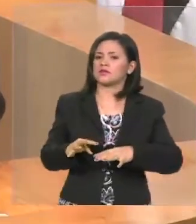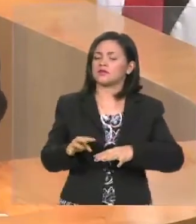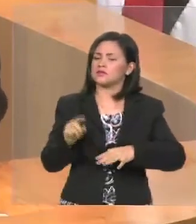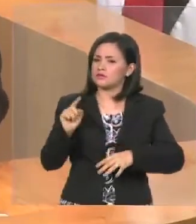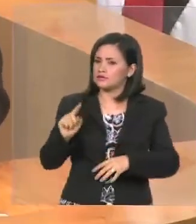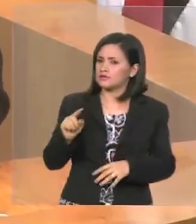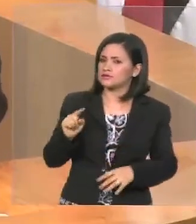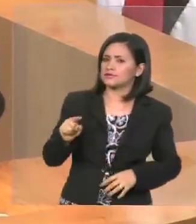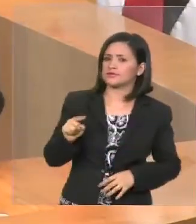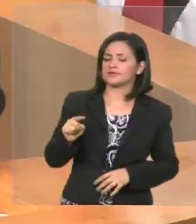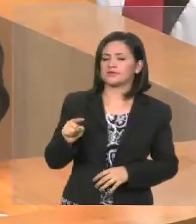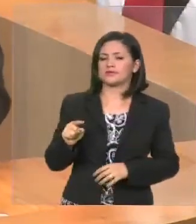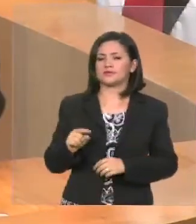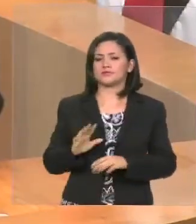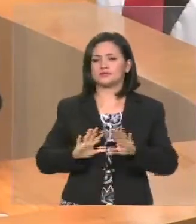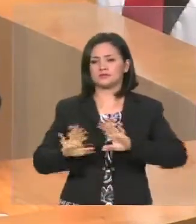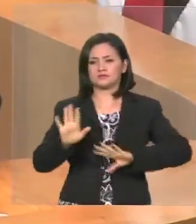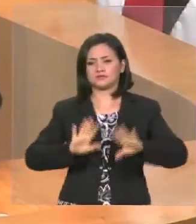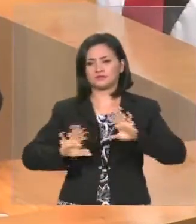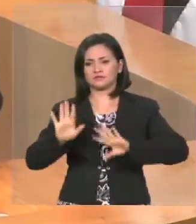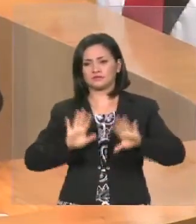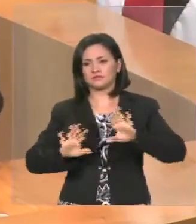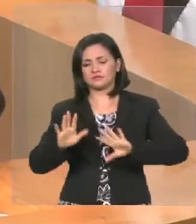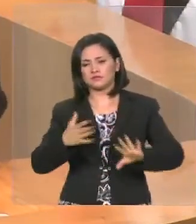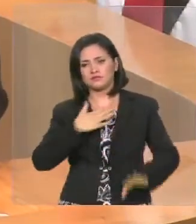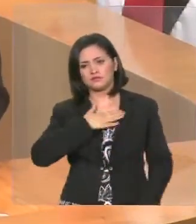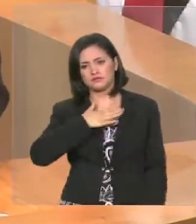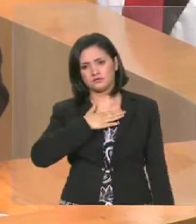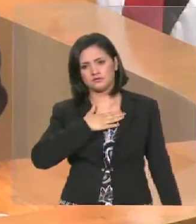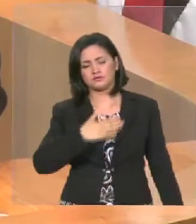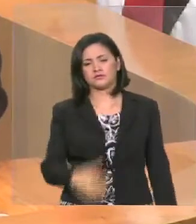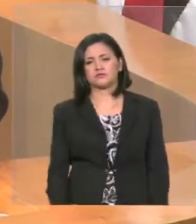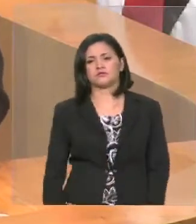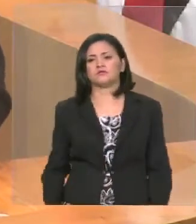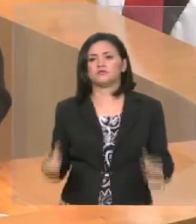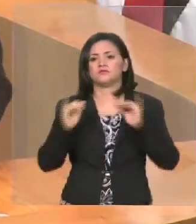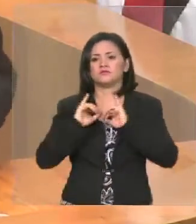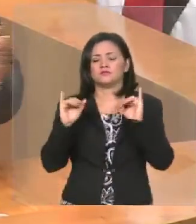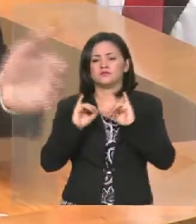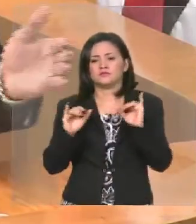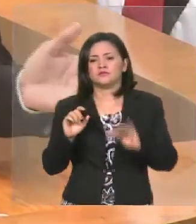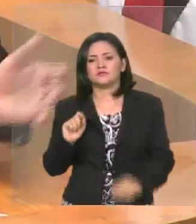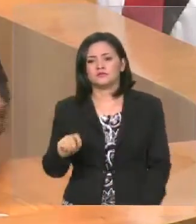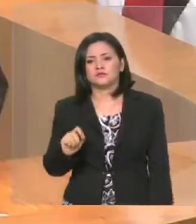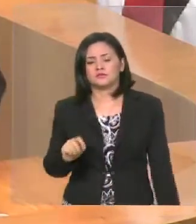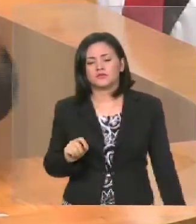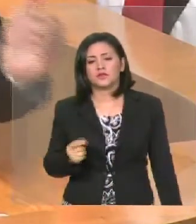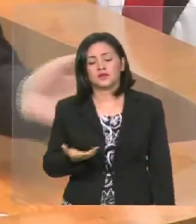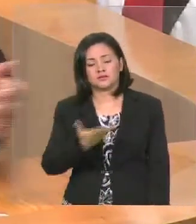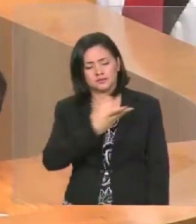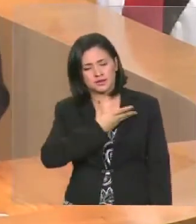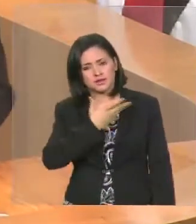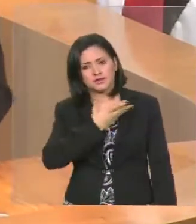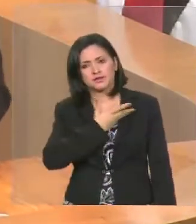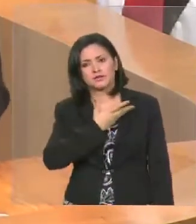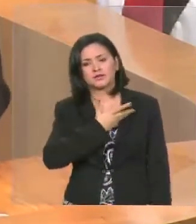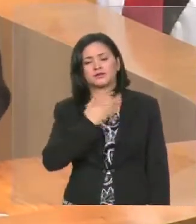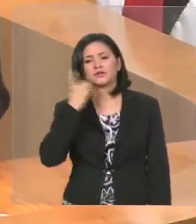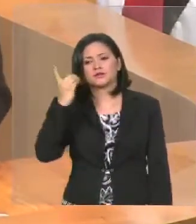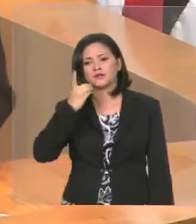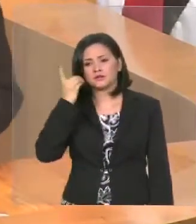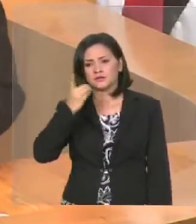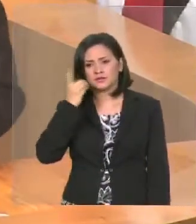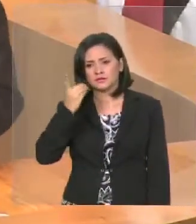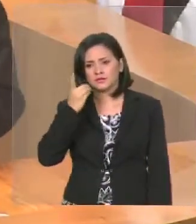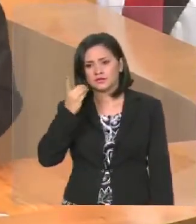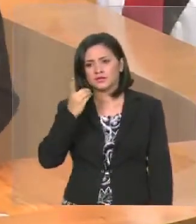Excelência cuidou de mim. E eu quero dizer para Vossa Excelência que Vossa Excelência, além de amigo e de parlamentar, Vossa